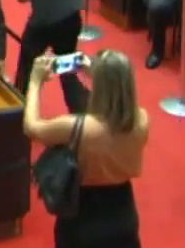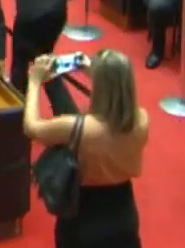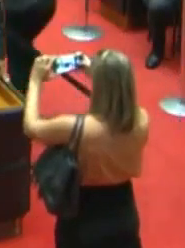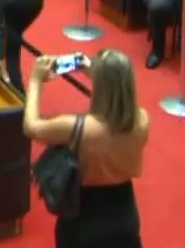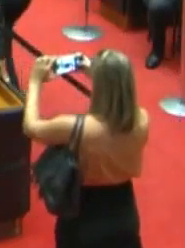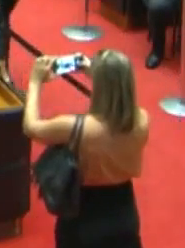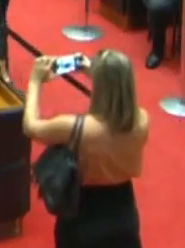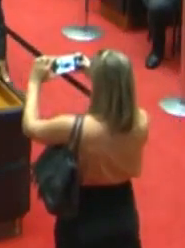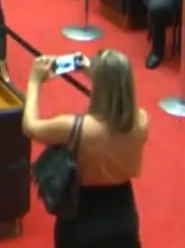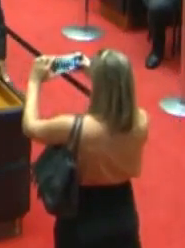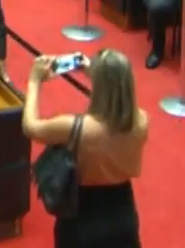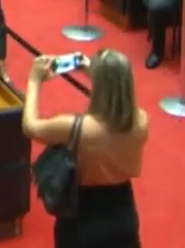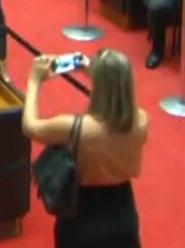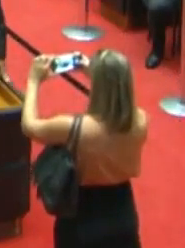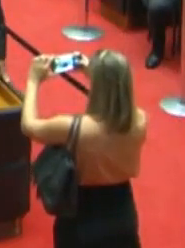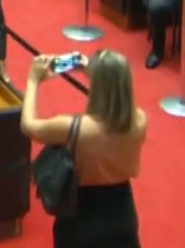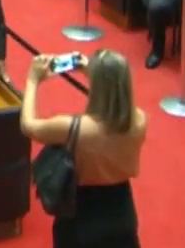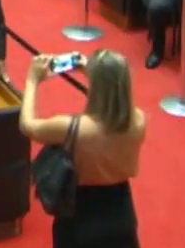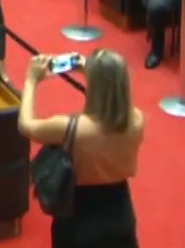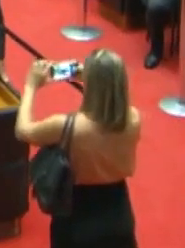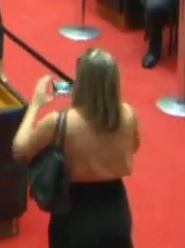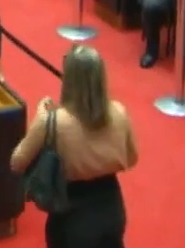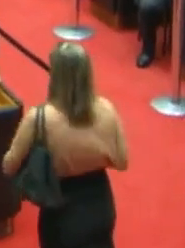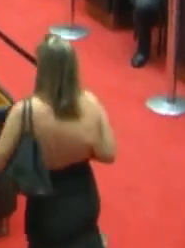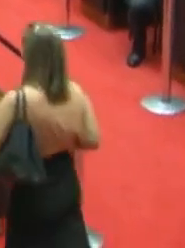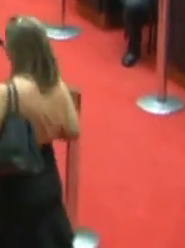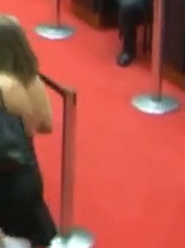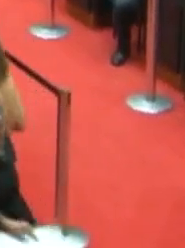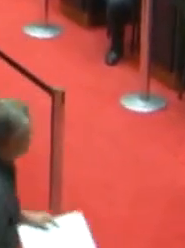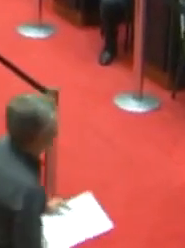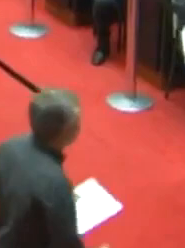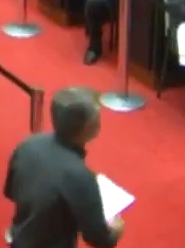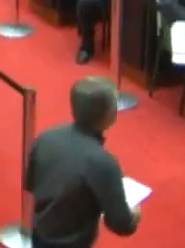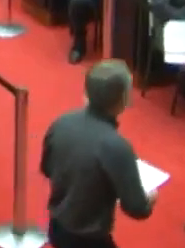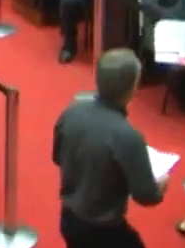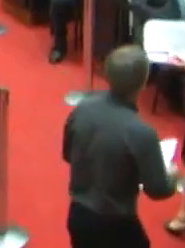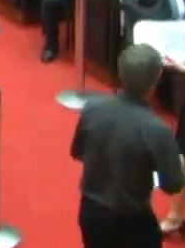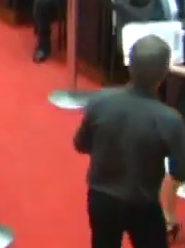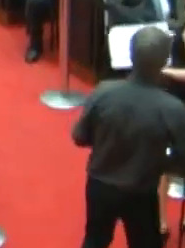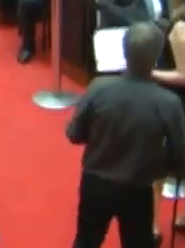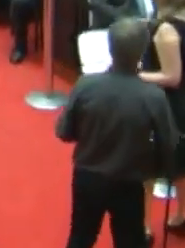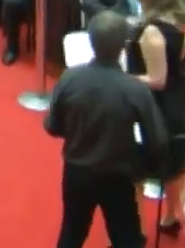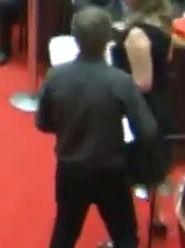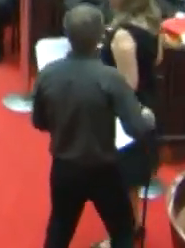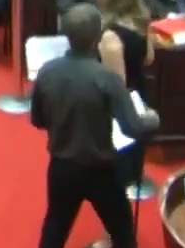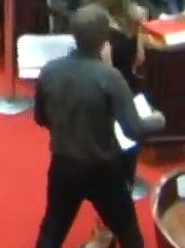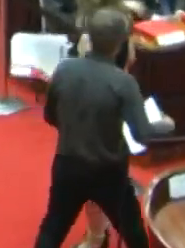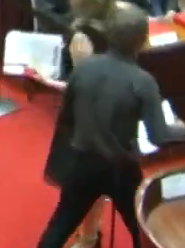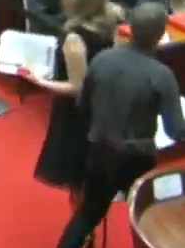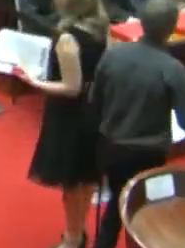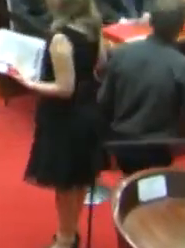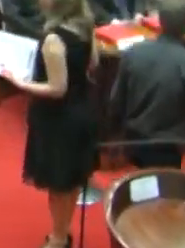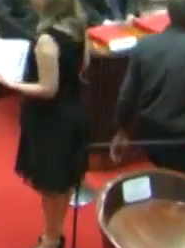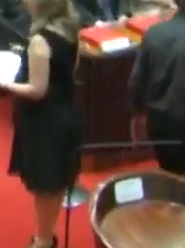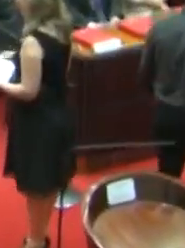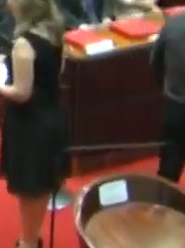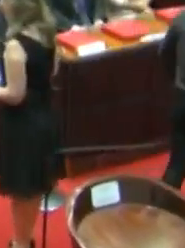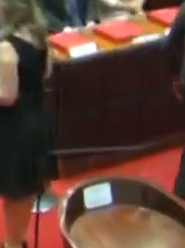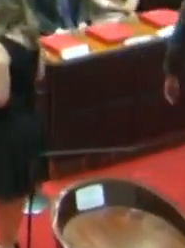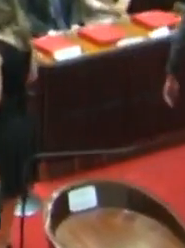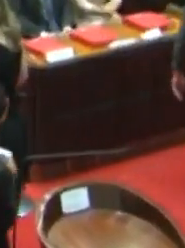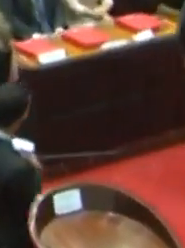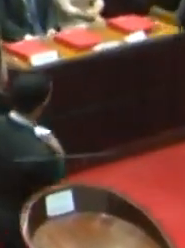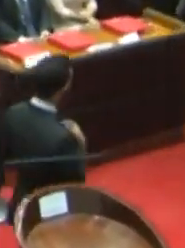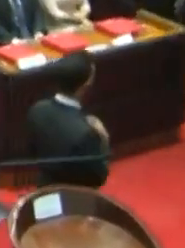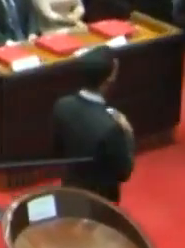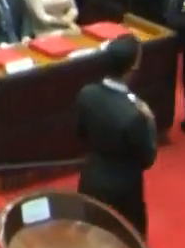familiares. E lembrando que esta posse, ela será aqui no plenário, mas em três locais aqui da casa,